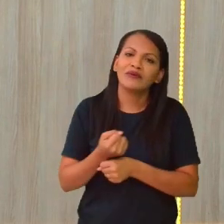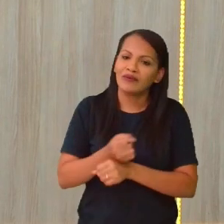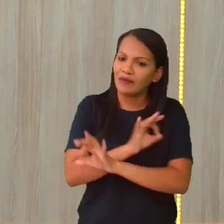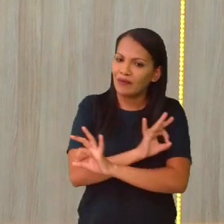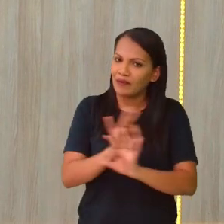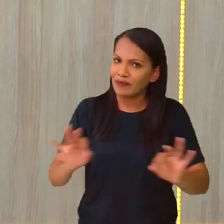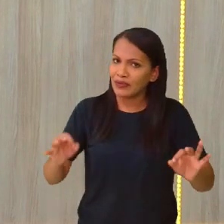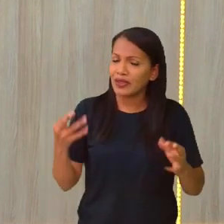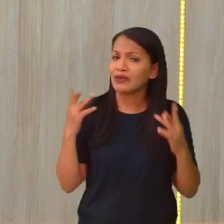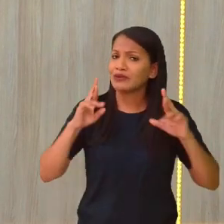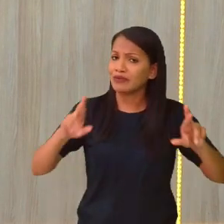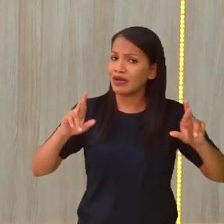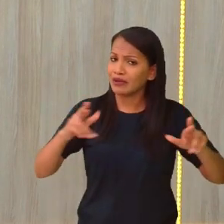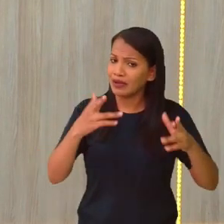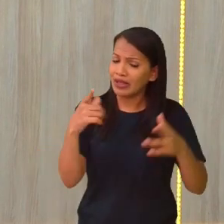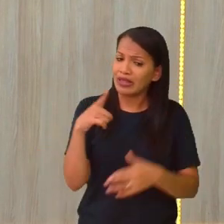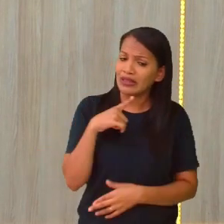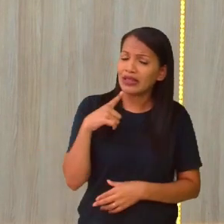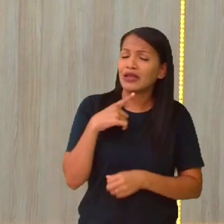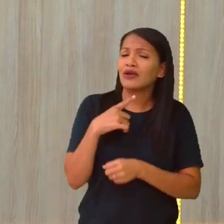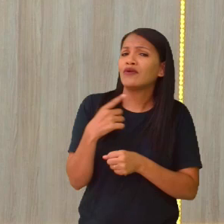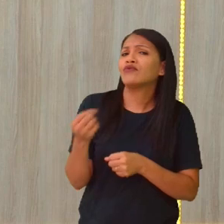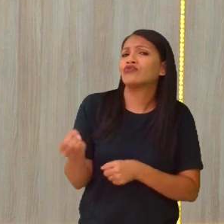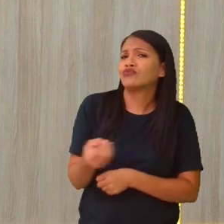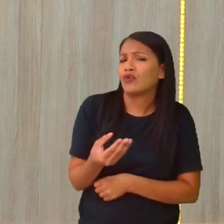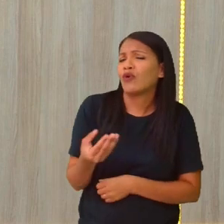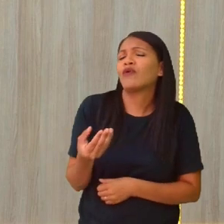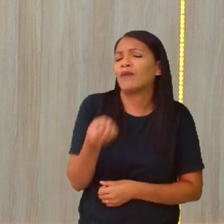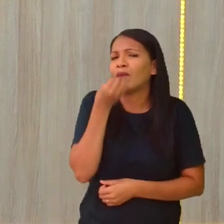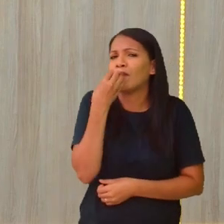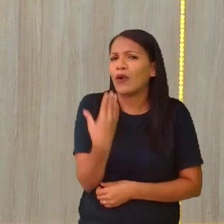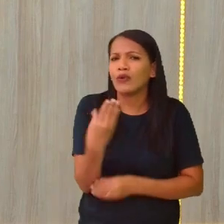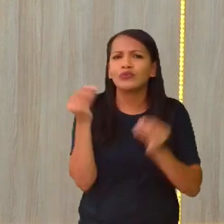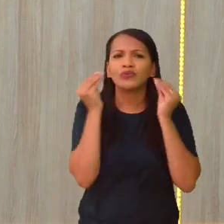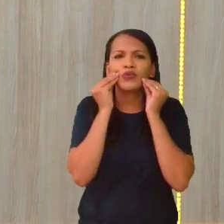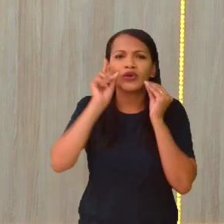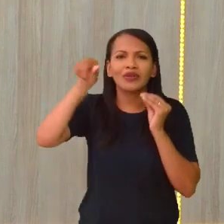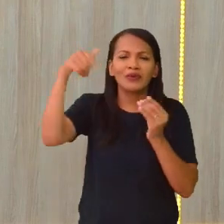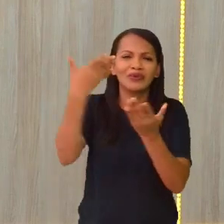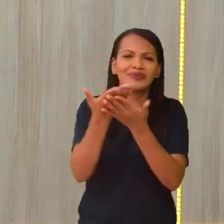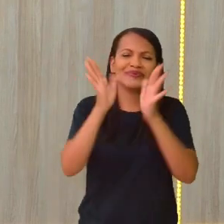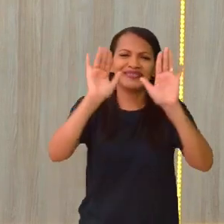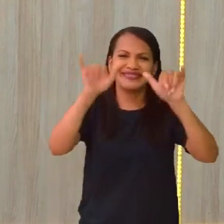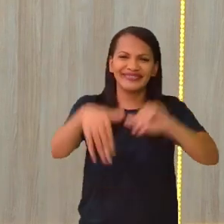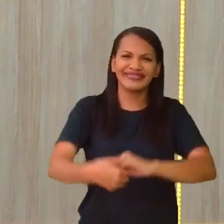massa. Espero que todo mundo tenha um final de ano maravilhoso. Um cheiro e até a próxima.